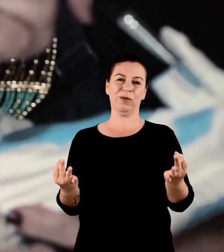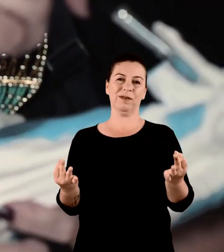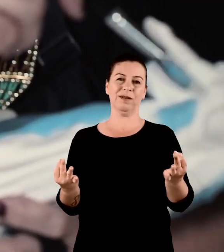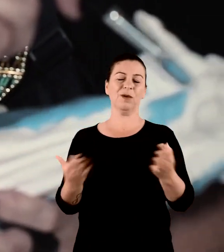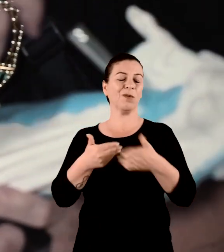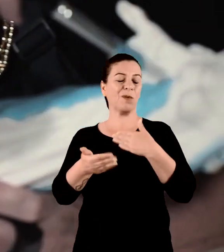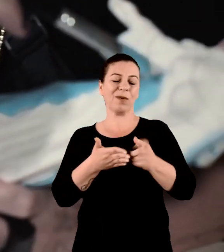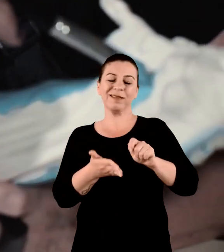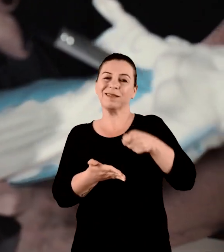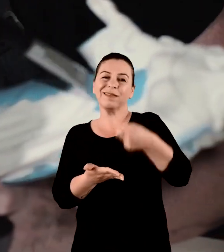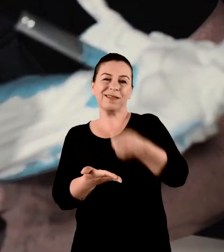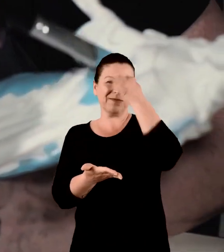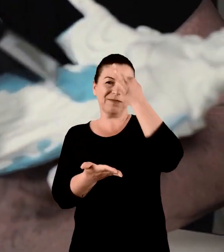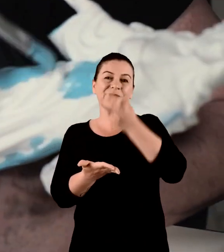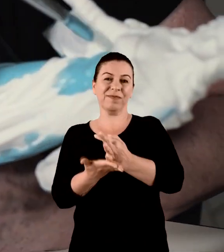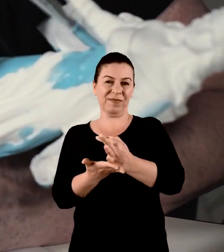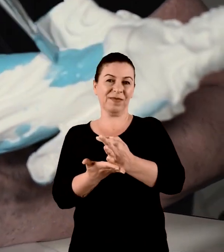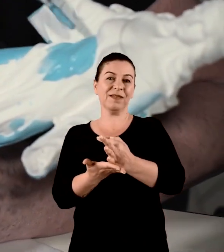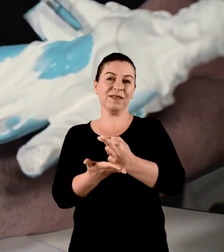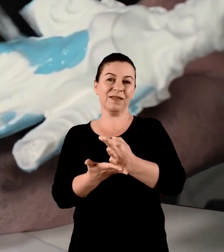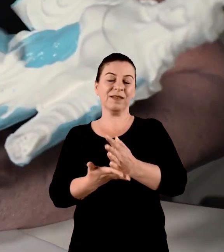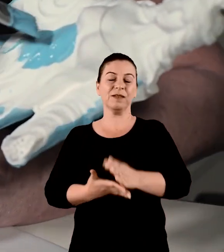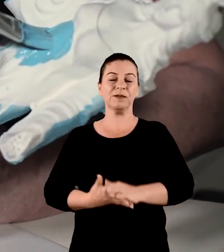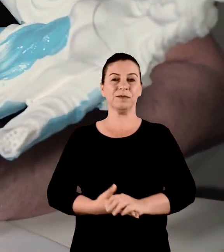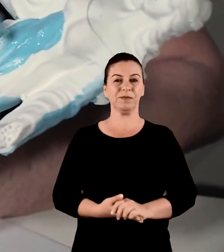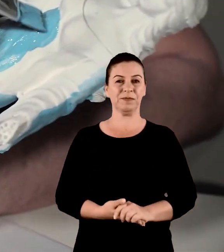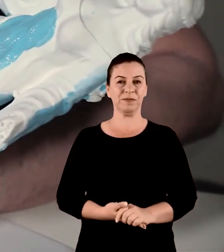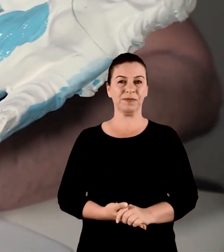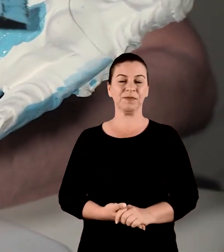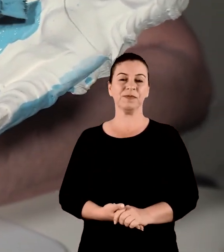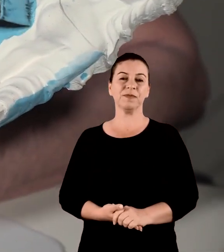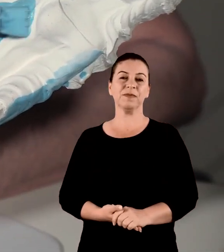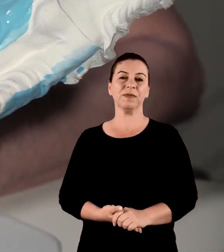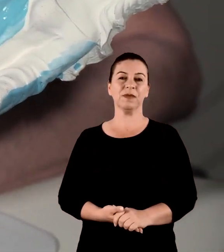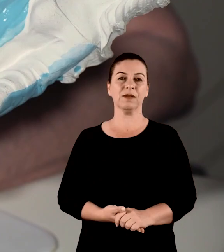Buda, qualquer símbolo da fé.